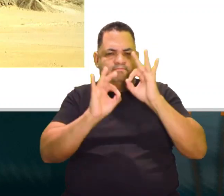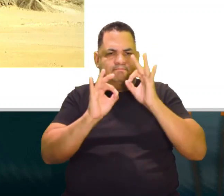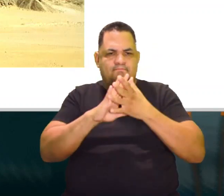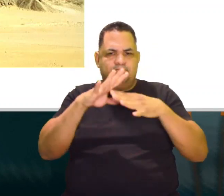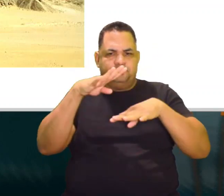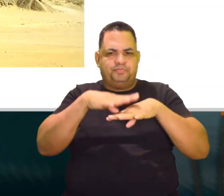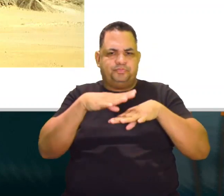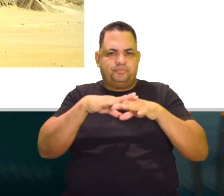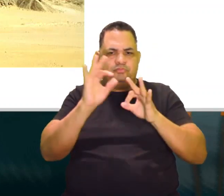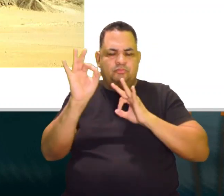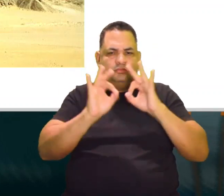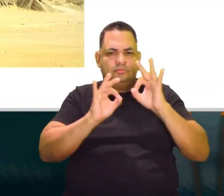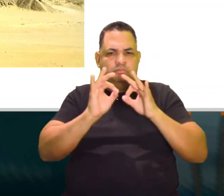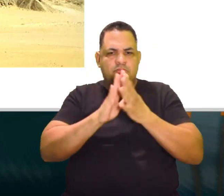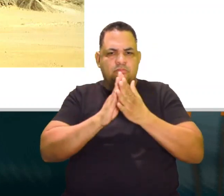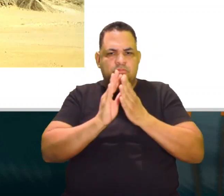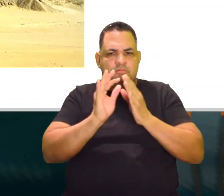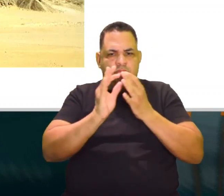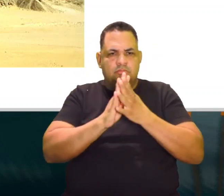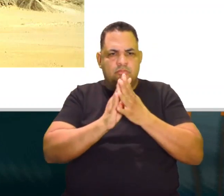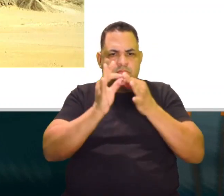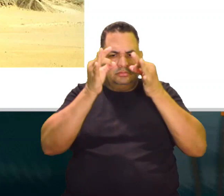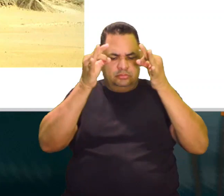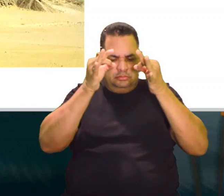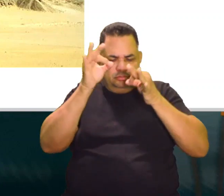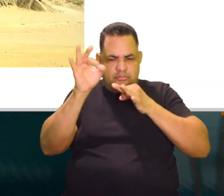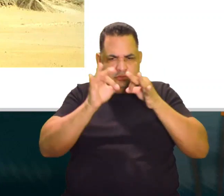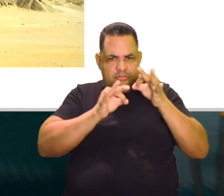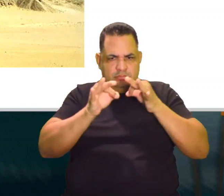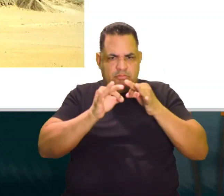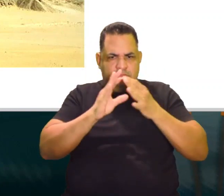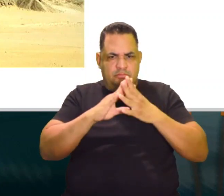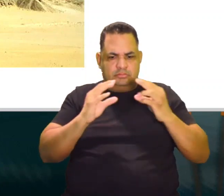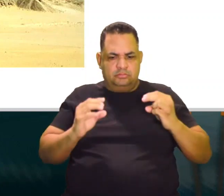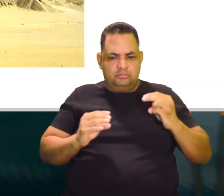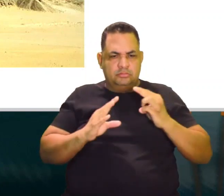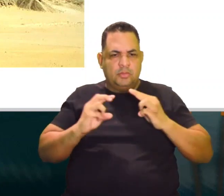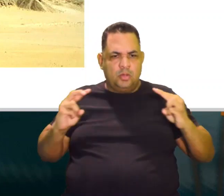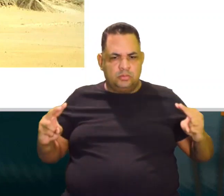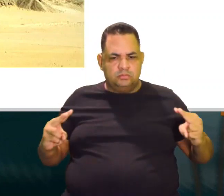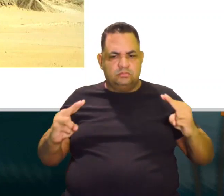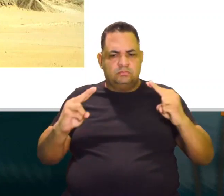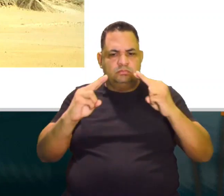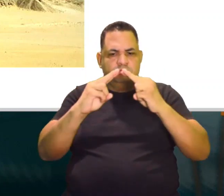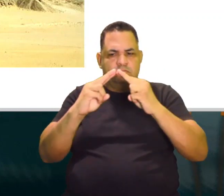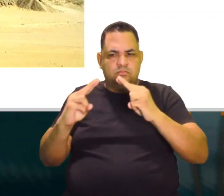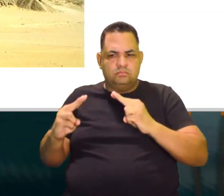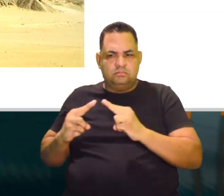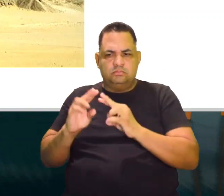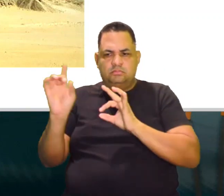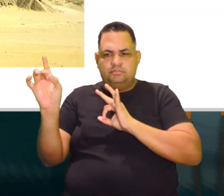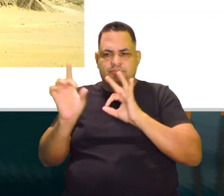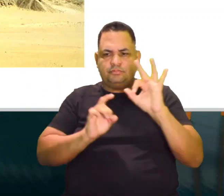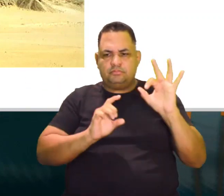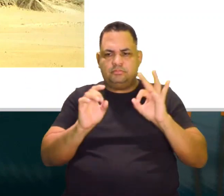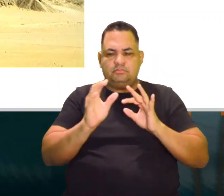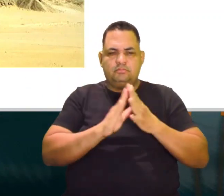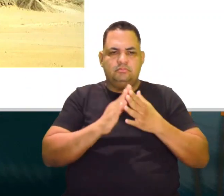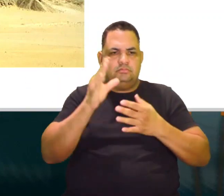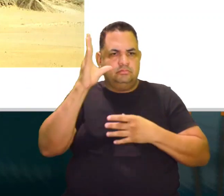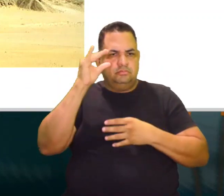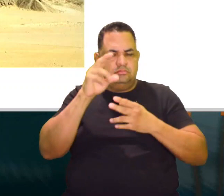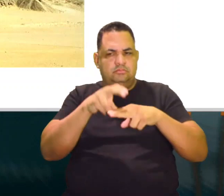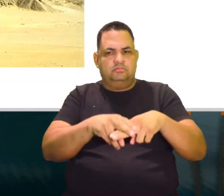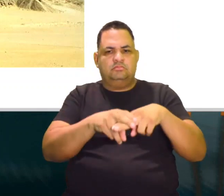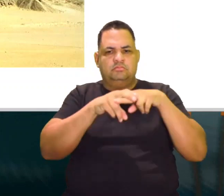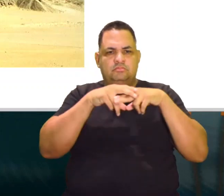visualizar assim, esse alinhamento, né, nos lados ali da pirâmide. Então, é muito interessante, por isso que há